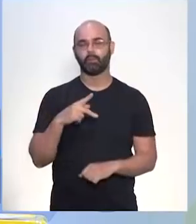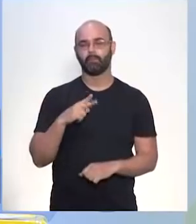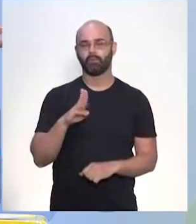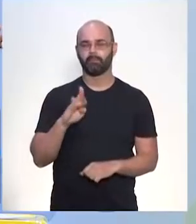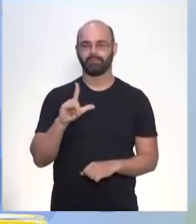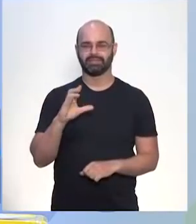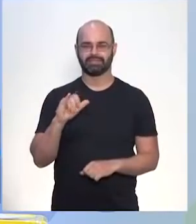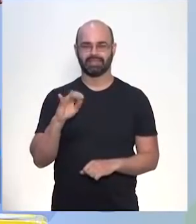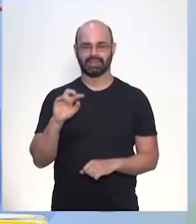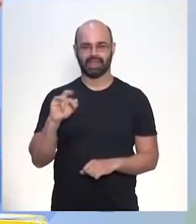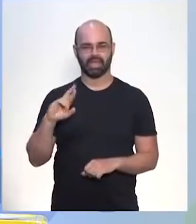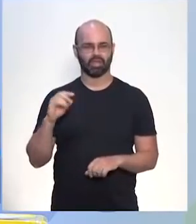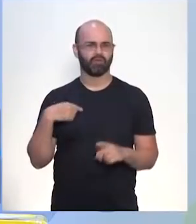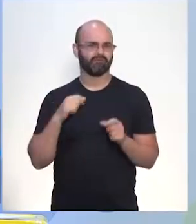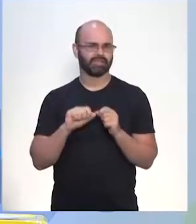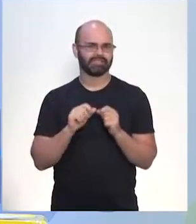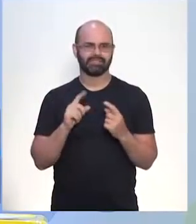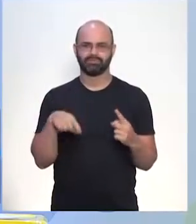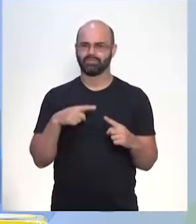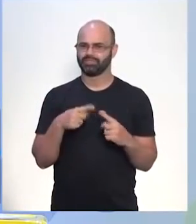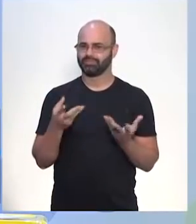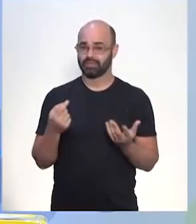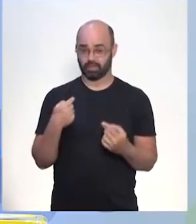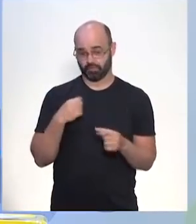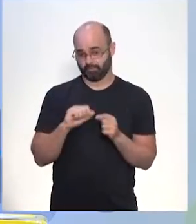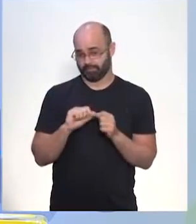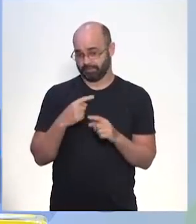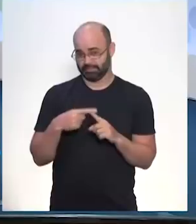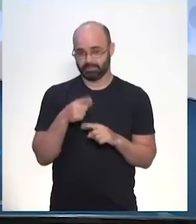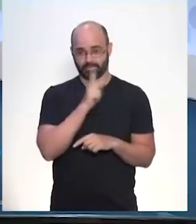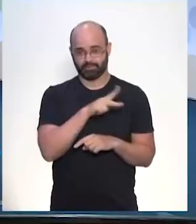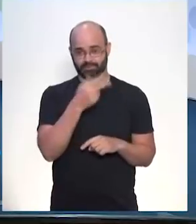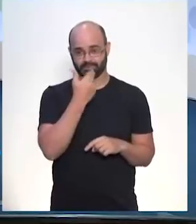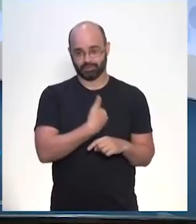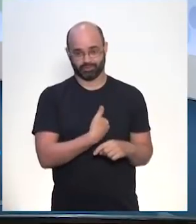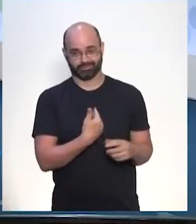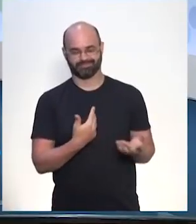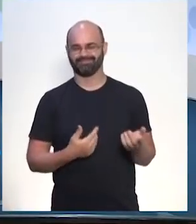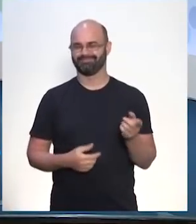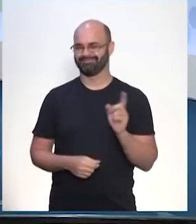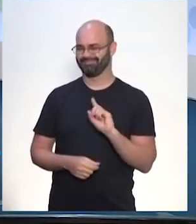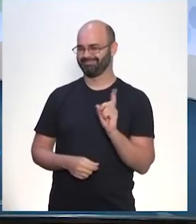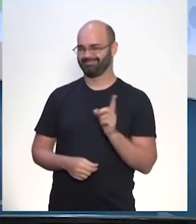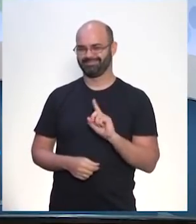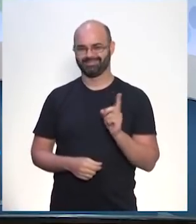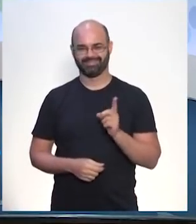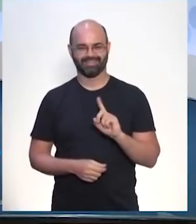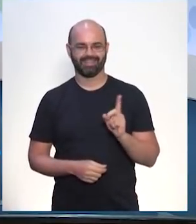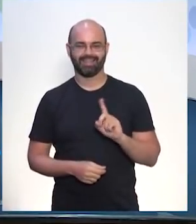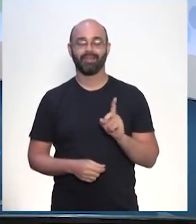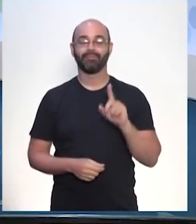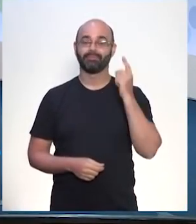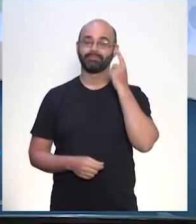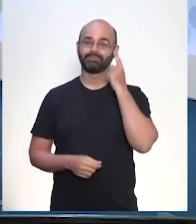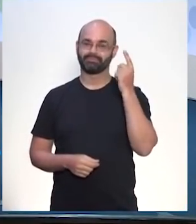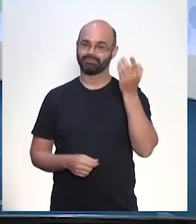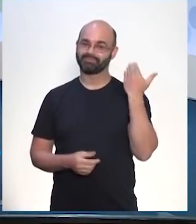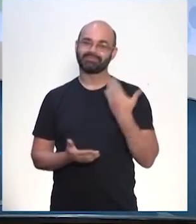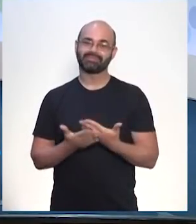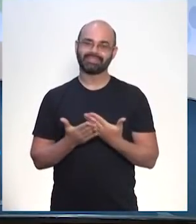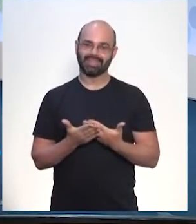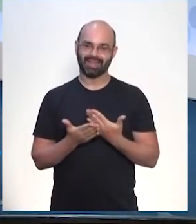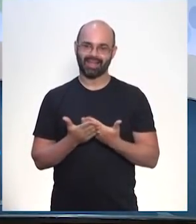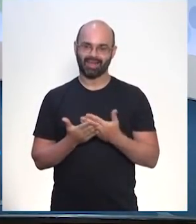Isso, Opa. eu fiz porque o professor pediu. Não. Não, Não, né? Para entender para que serve, porque às vezes é importante, falando outra aula, às vezes você